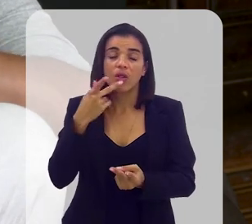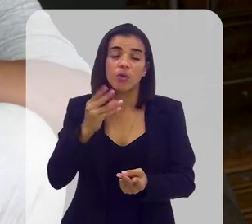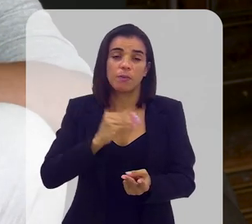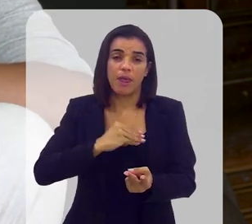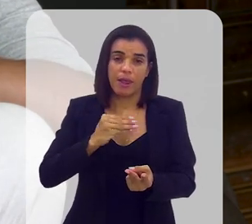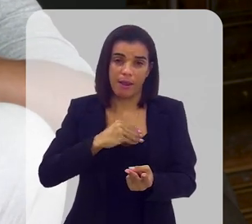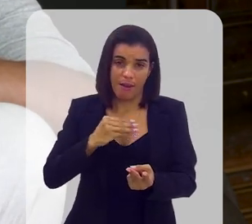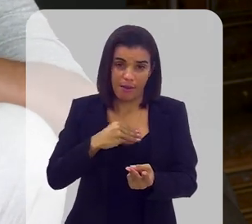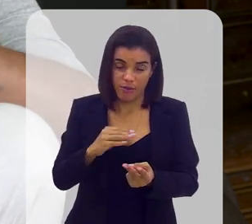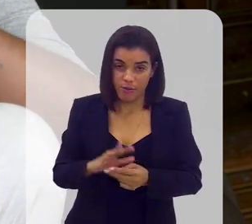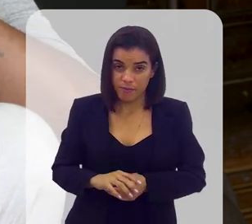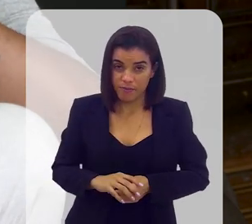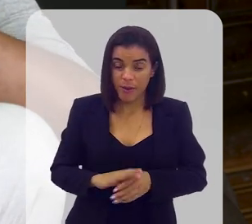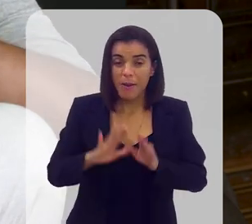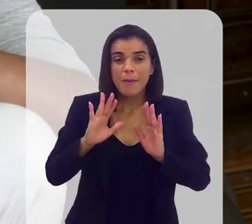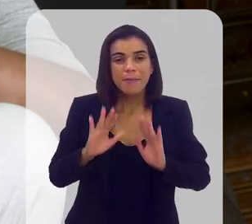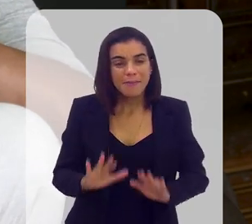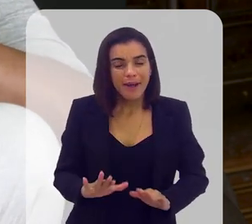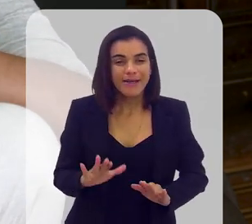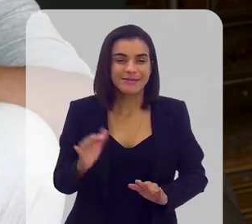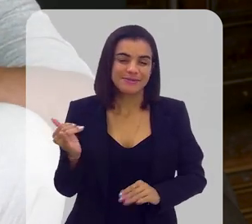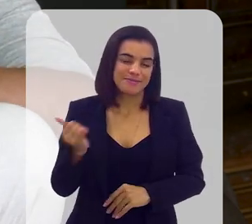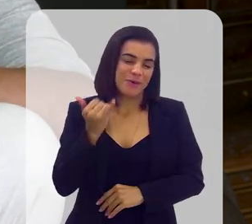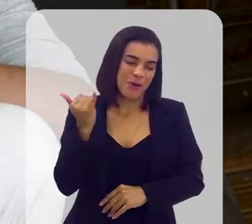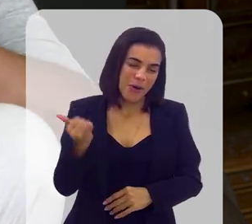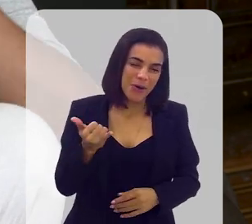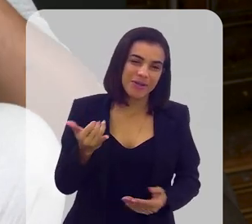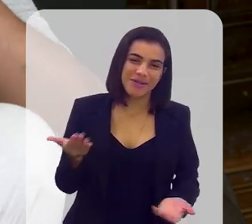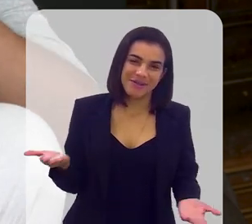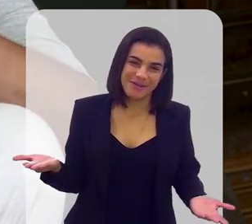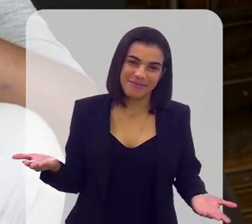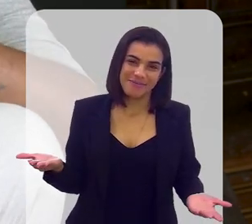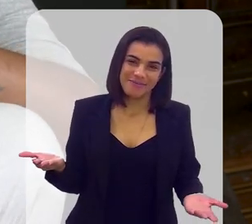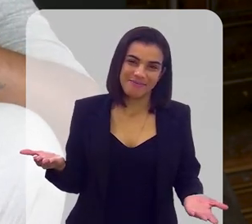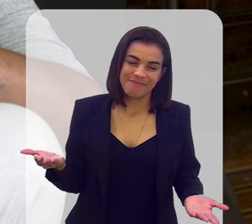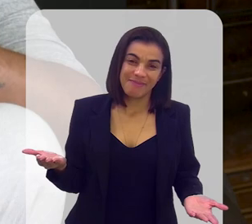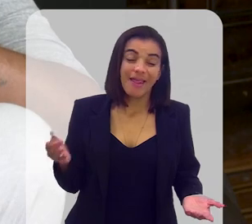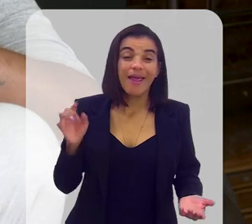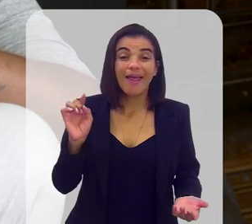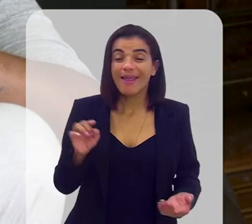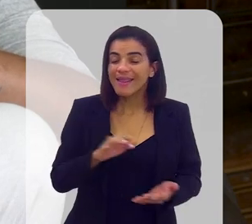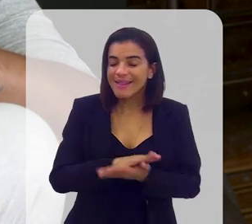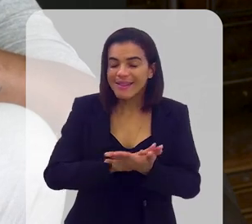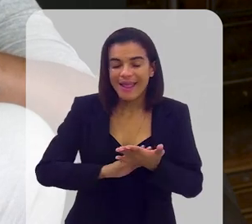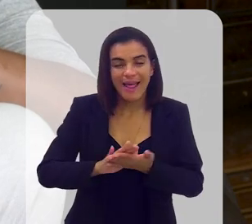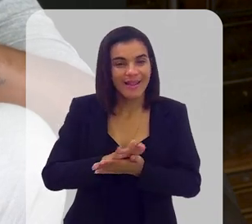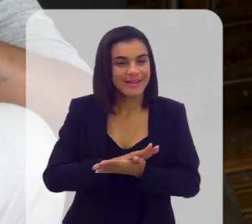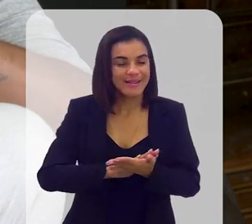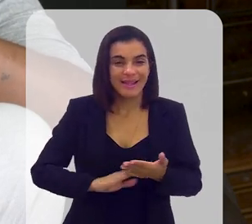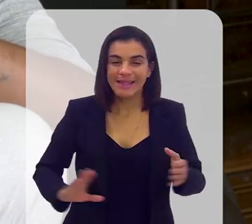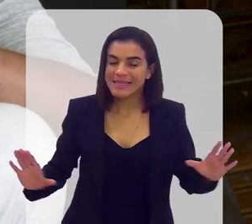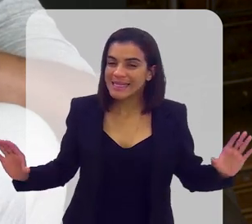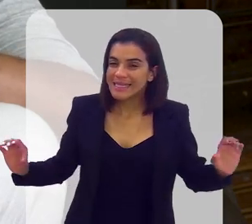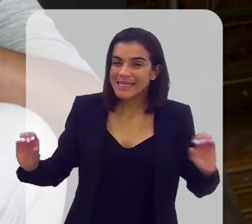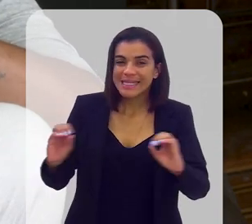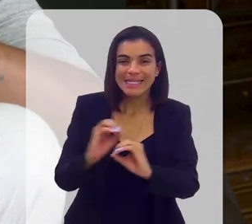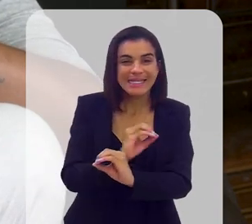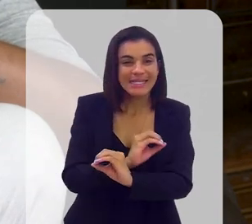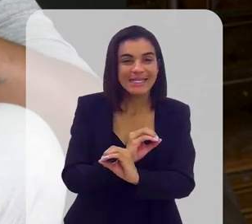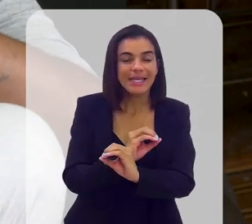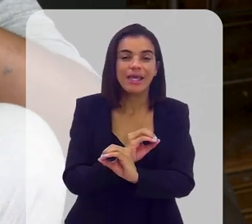pecado capital. Mas o que importa, doido, o que vale, é que nada, que nem